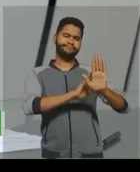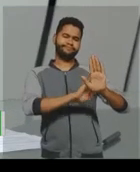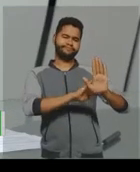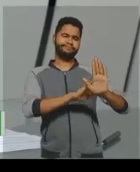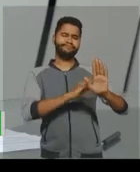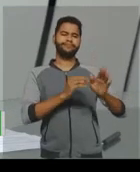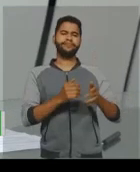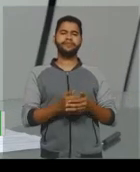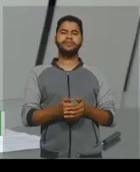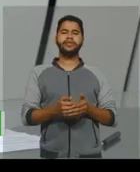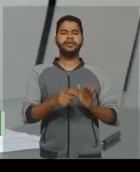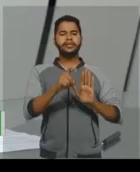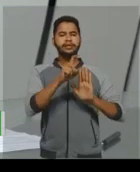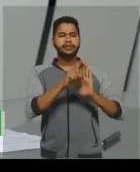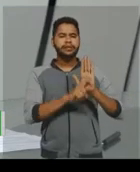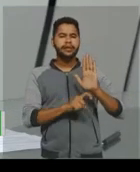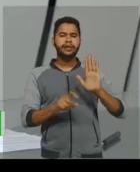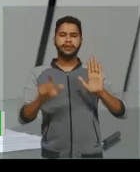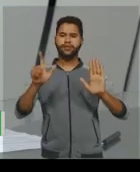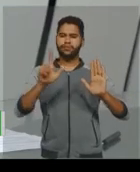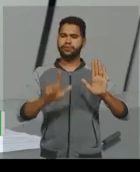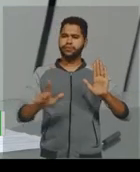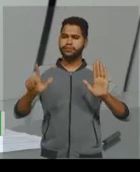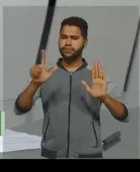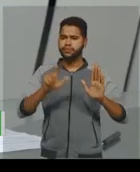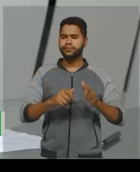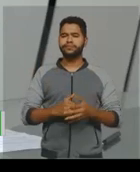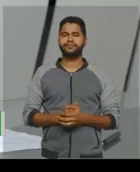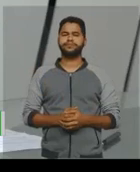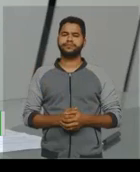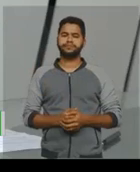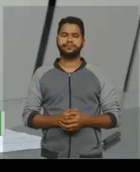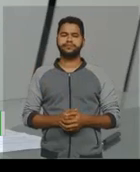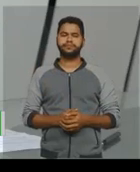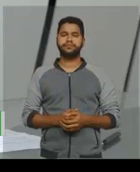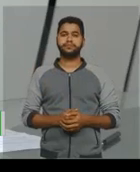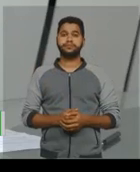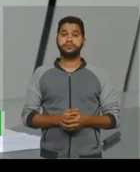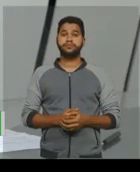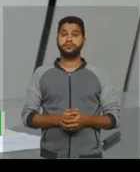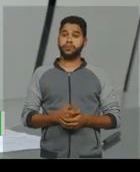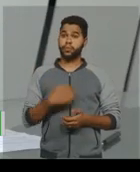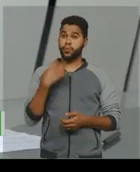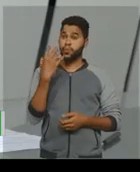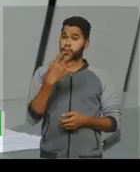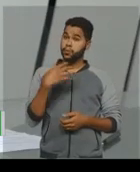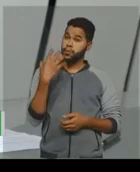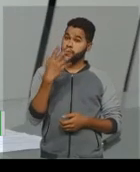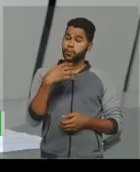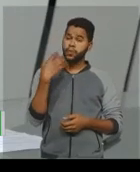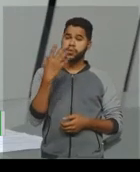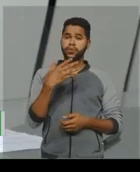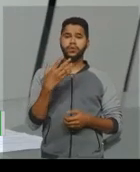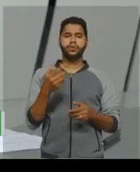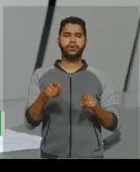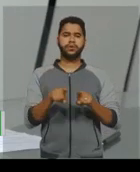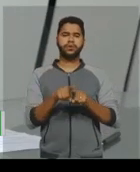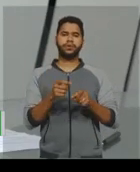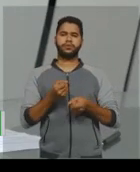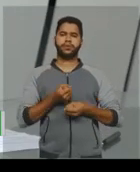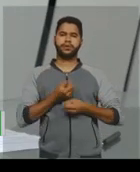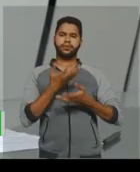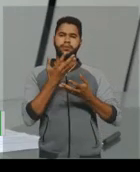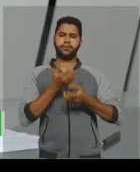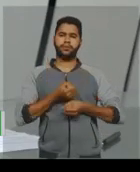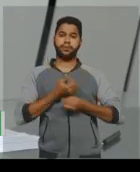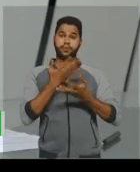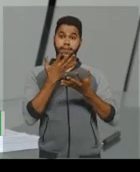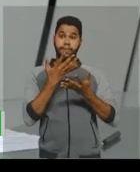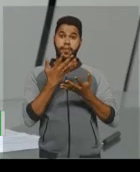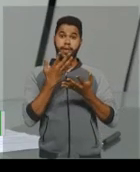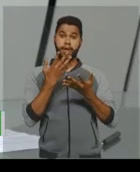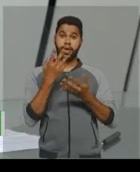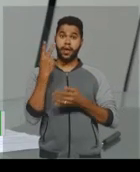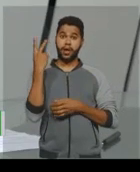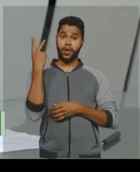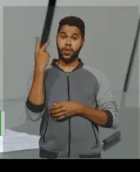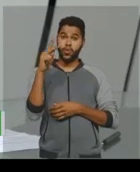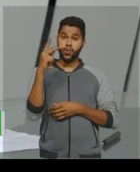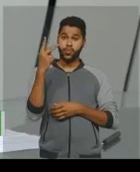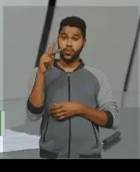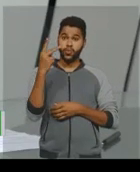propagandas, nos textos literários, nas músicas e nas poesias. Mas na sua